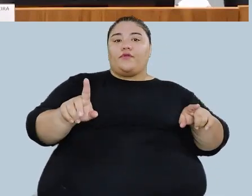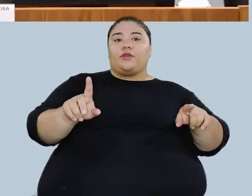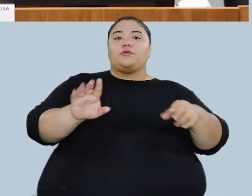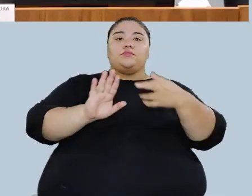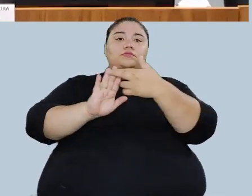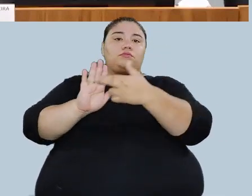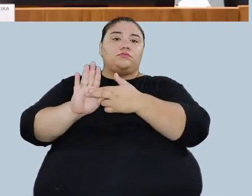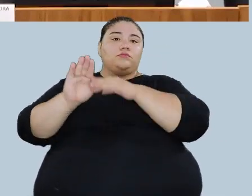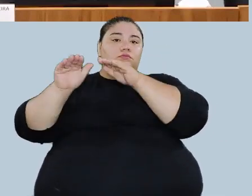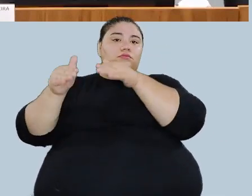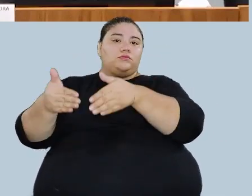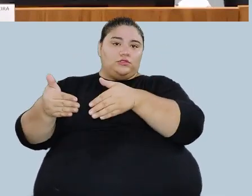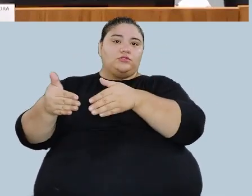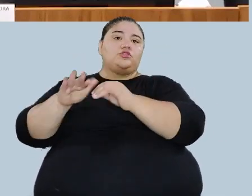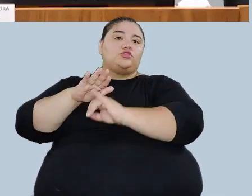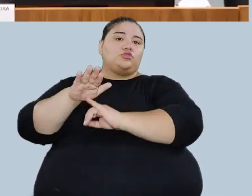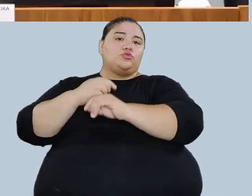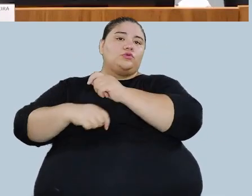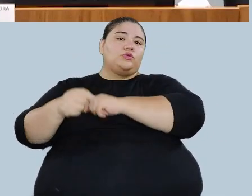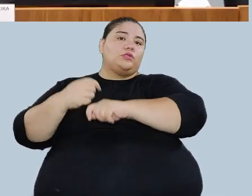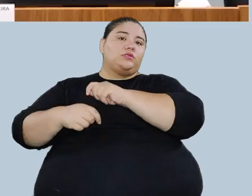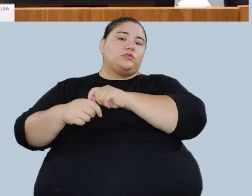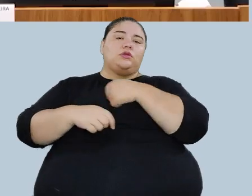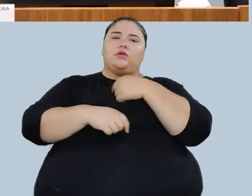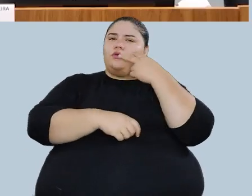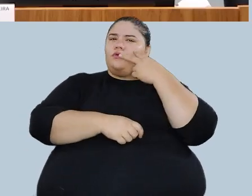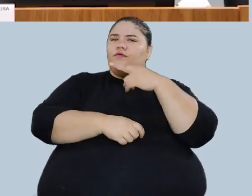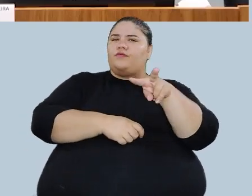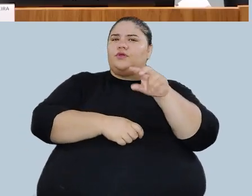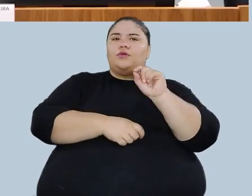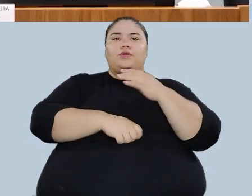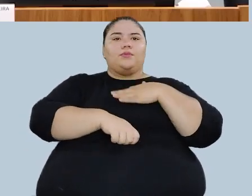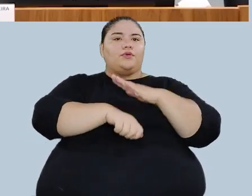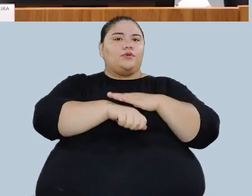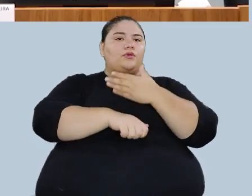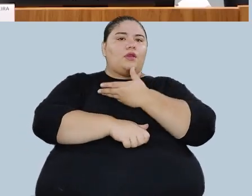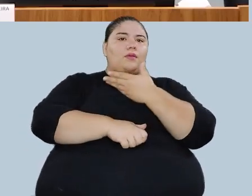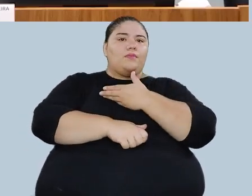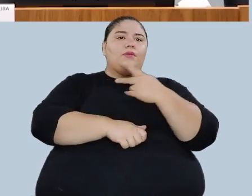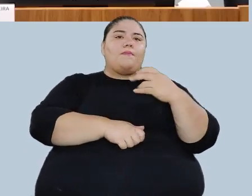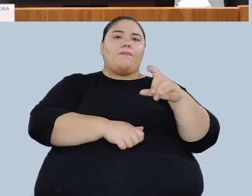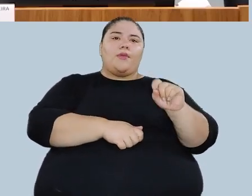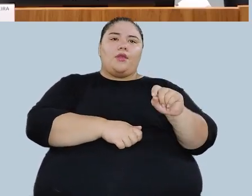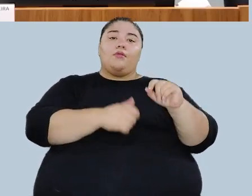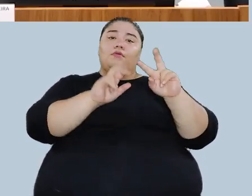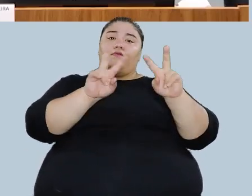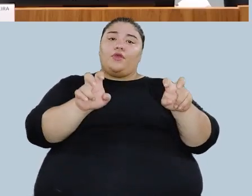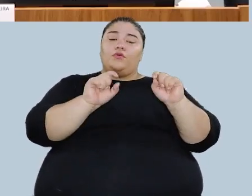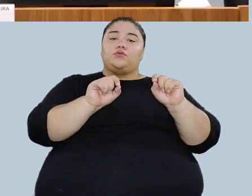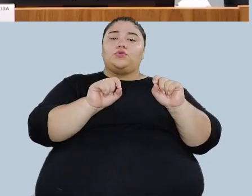regime específico, né, das instituições financeiras. Eu vi que o meu querido amigo Paulo Aires Barreto